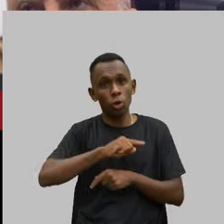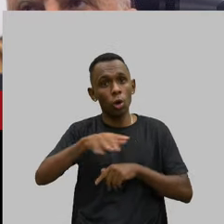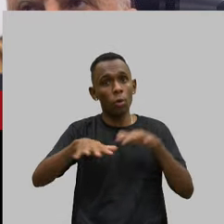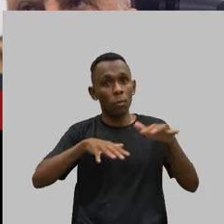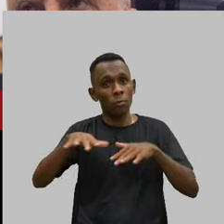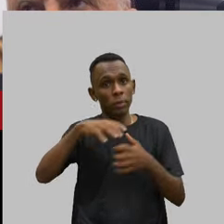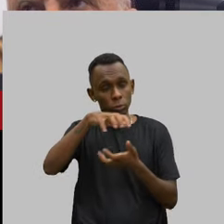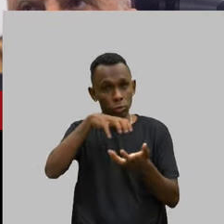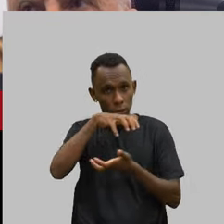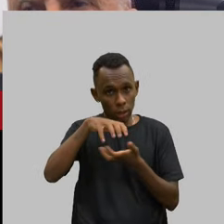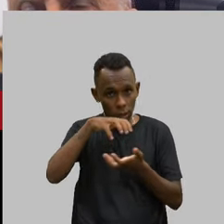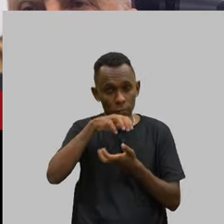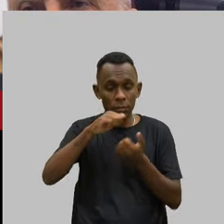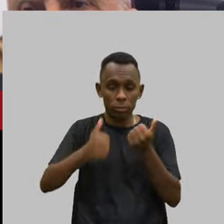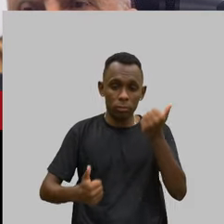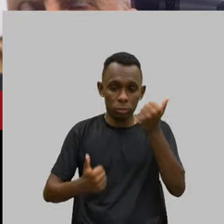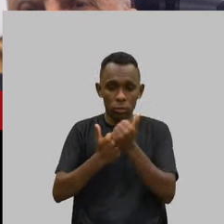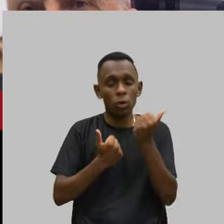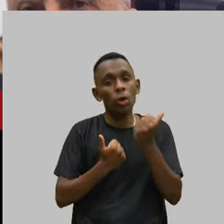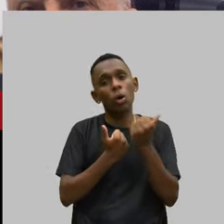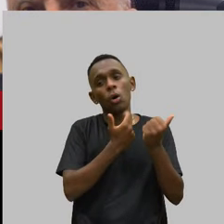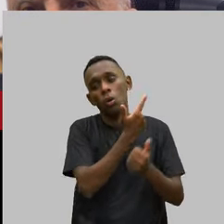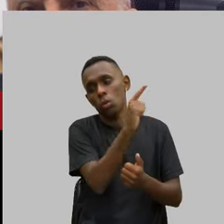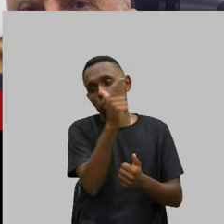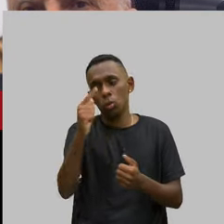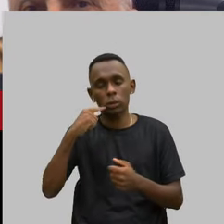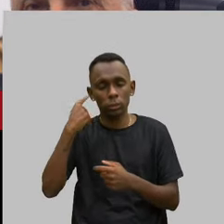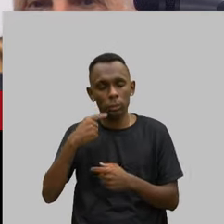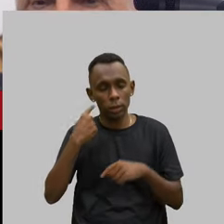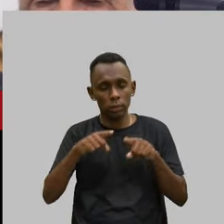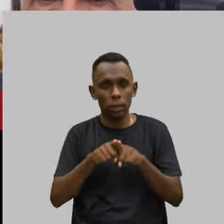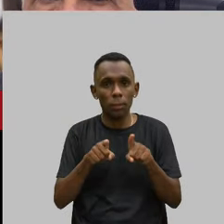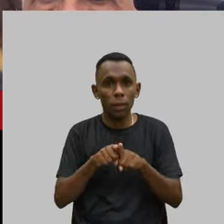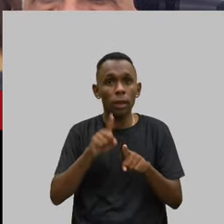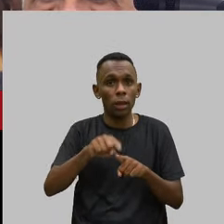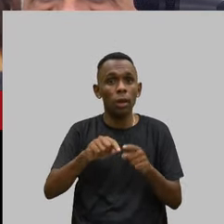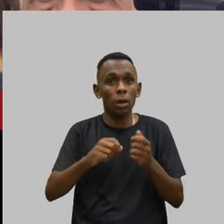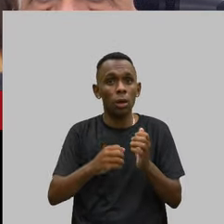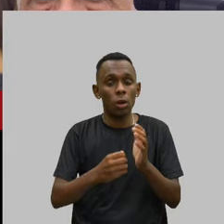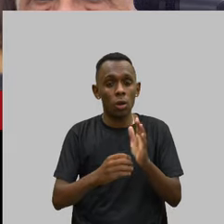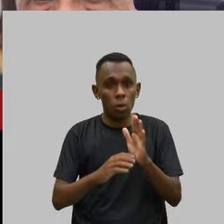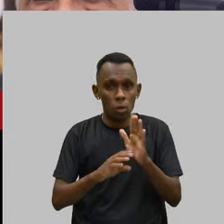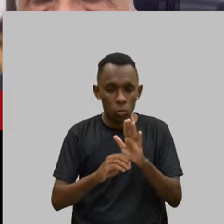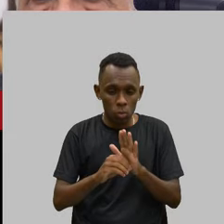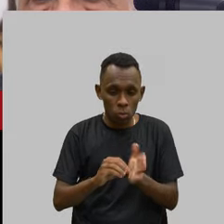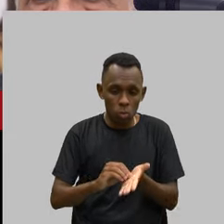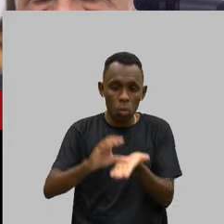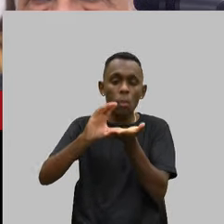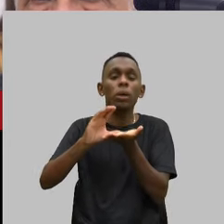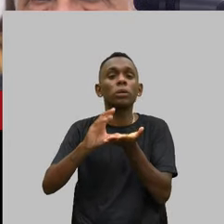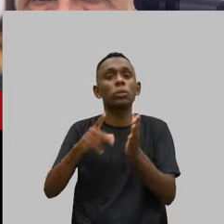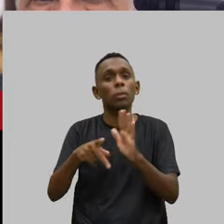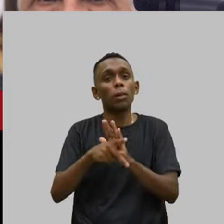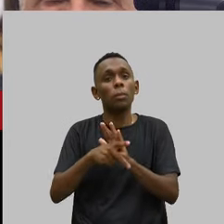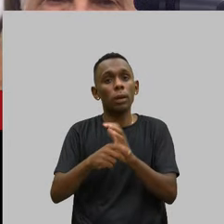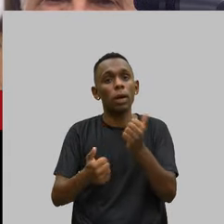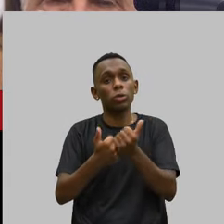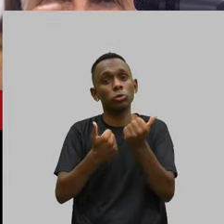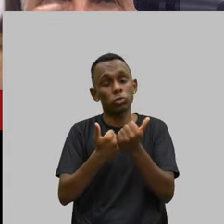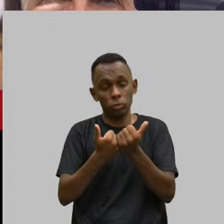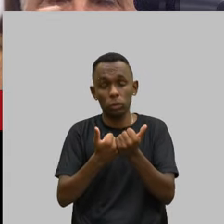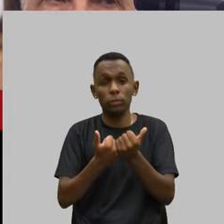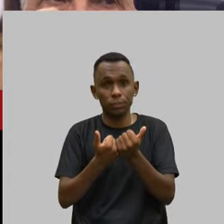greve reforçado por diversos parlamentares que é o aumento da ajuda de custo uma vez que os